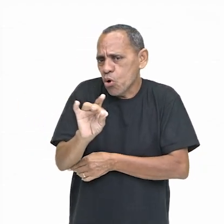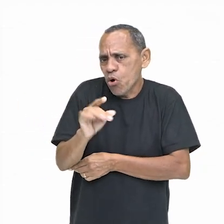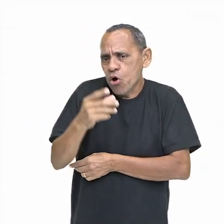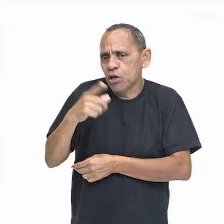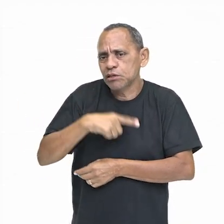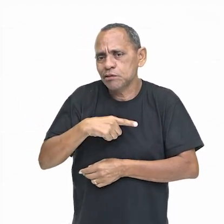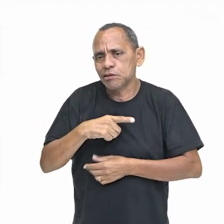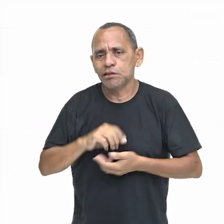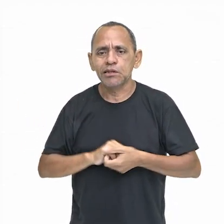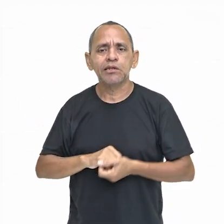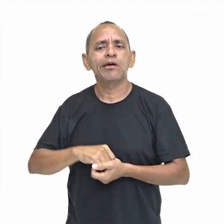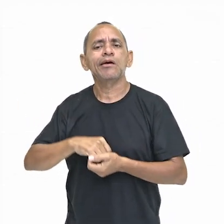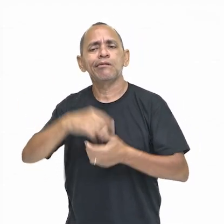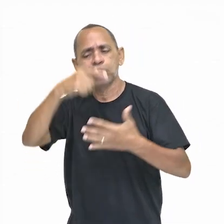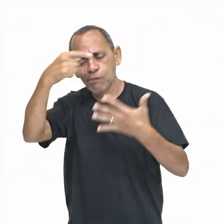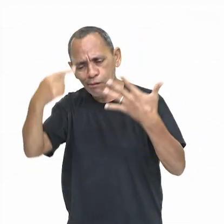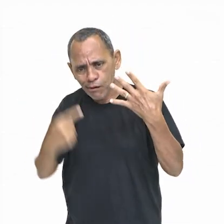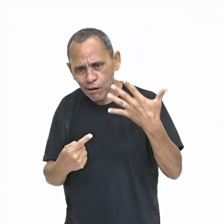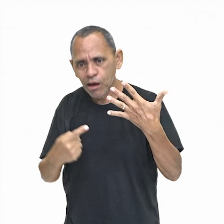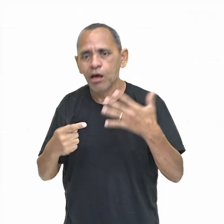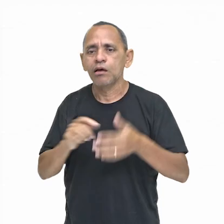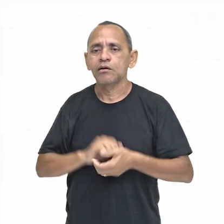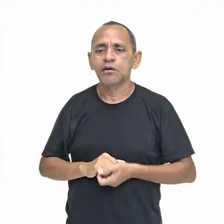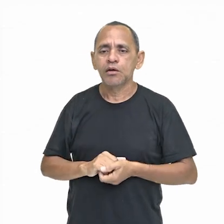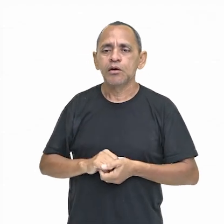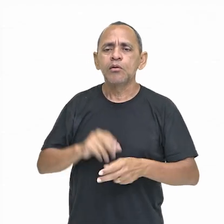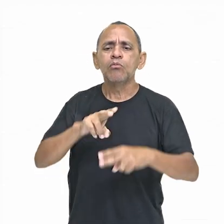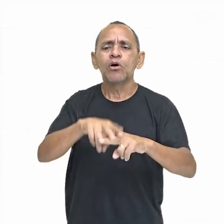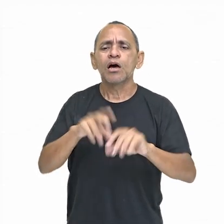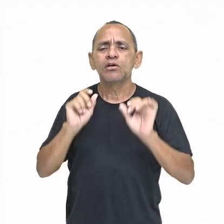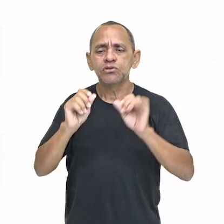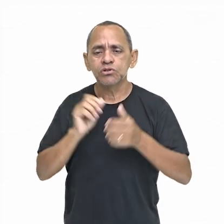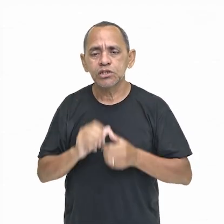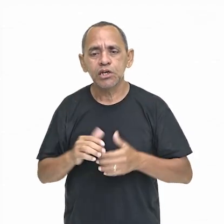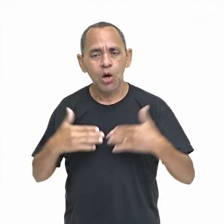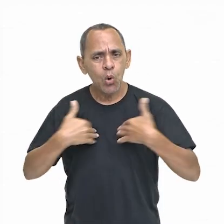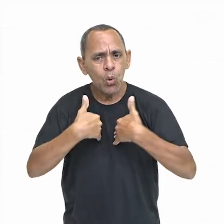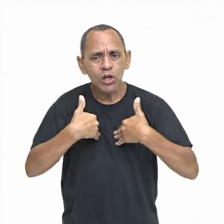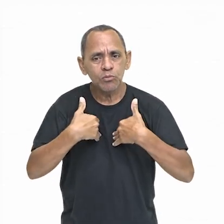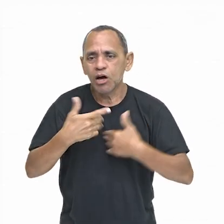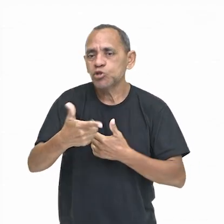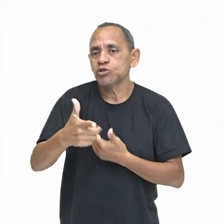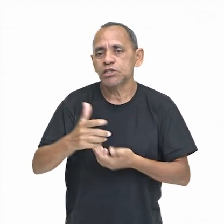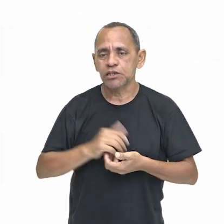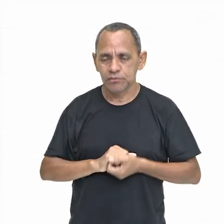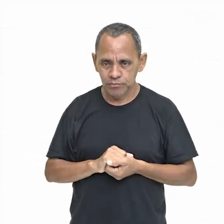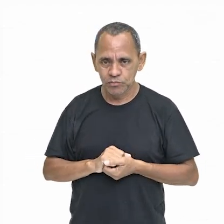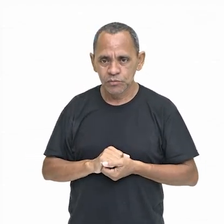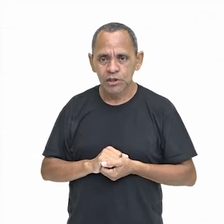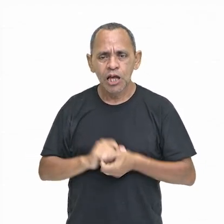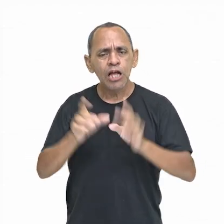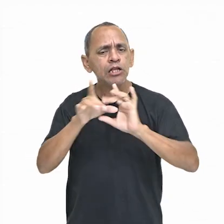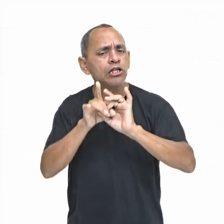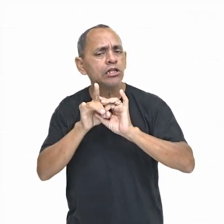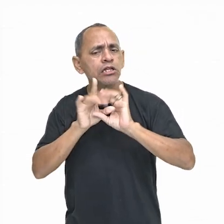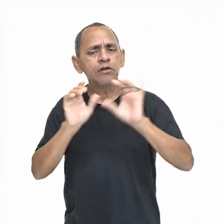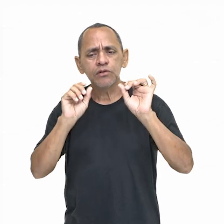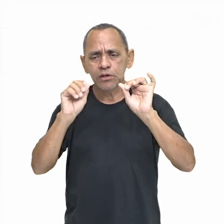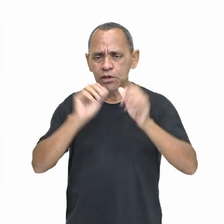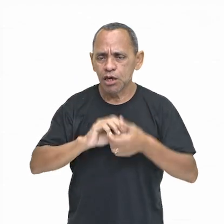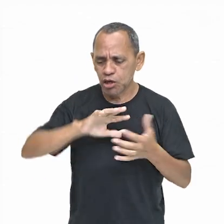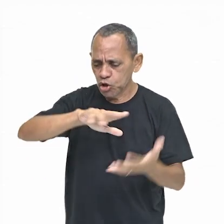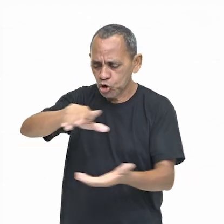né? Os mecanismos de socialização permitem que o mundo interior dos indivíduos